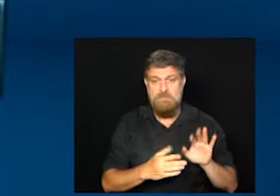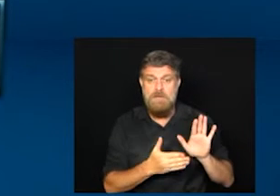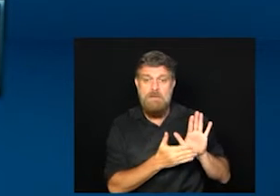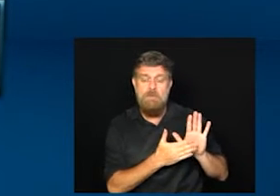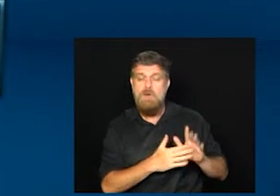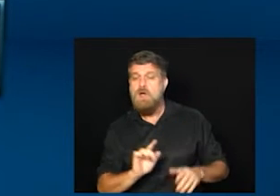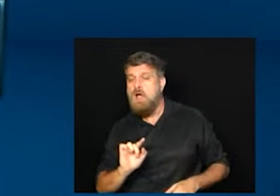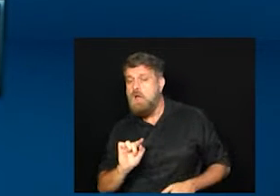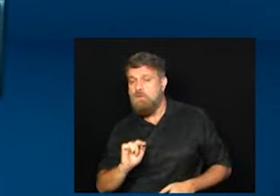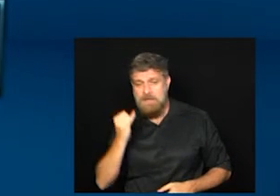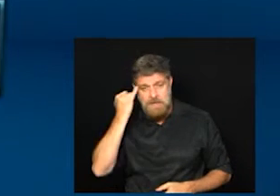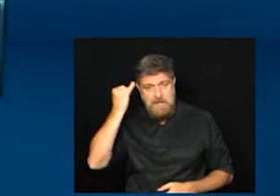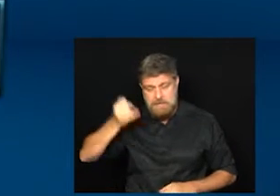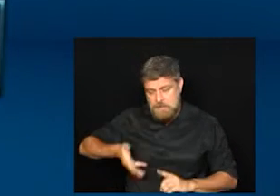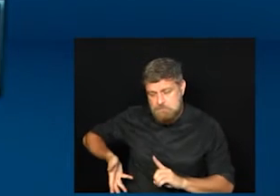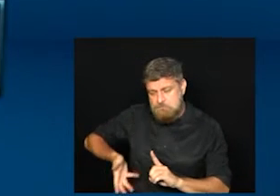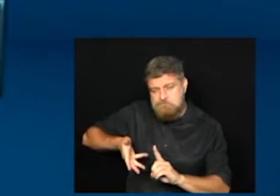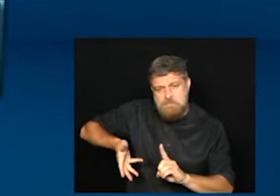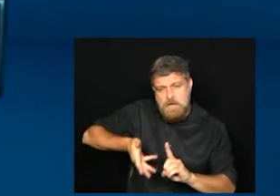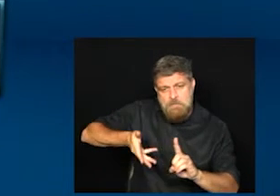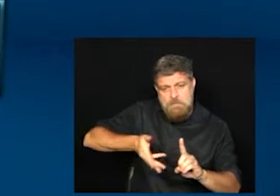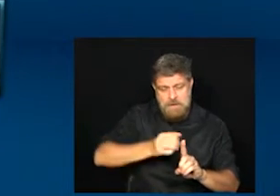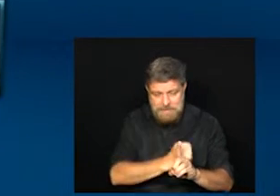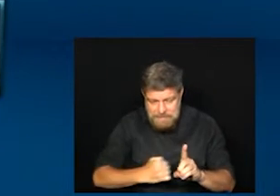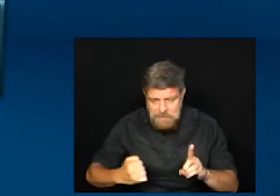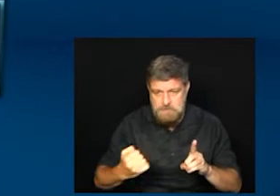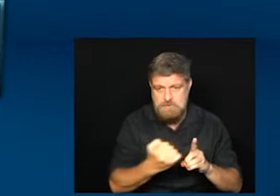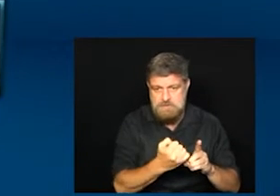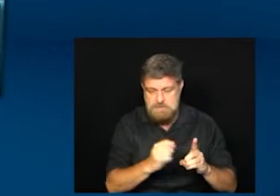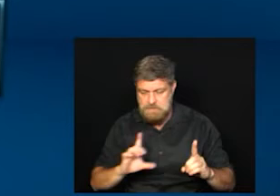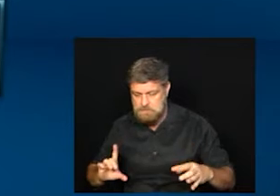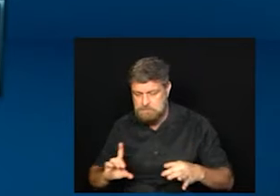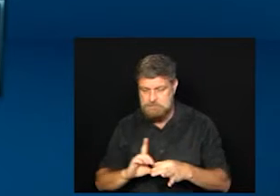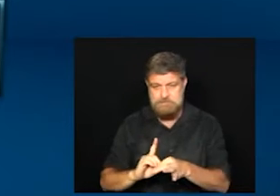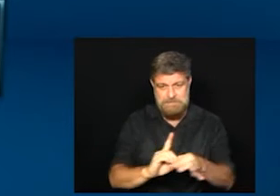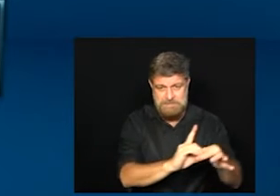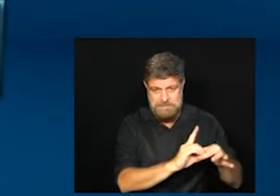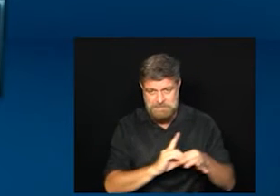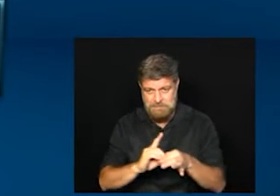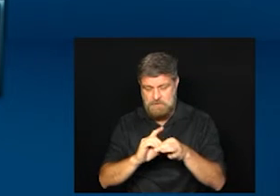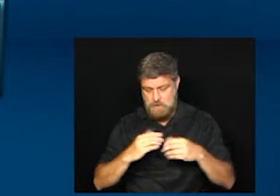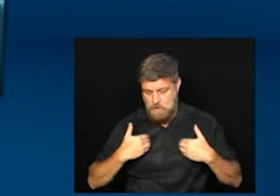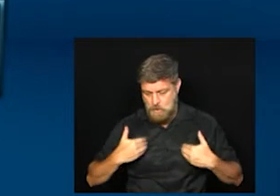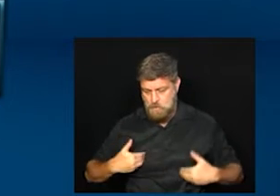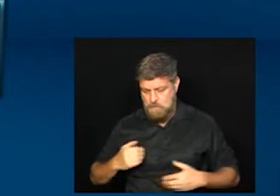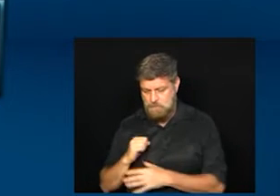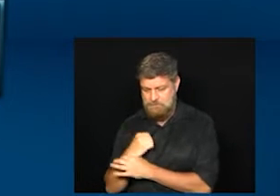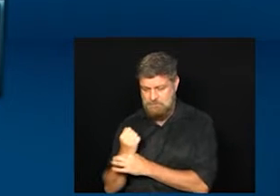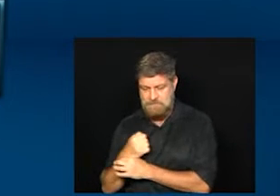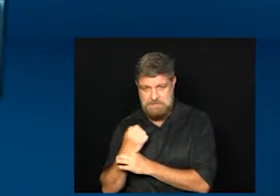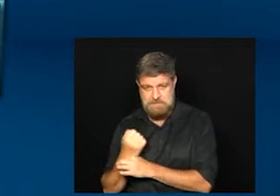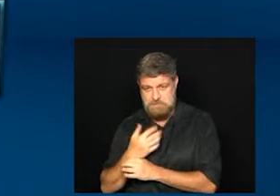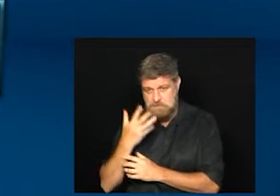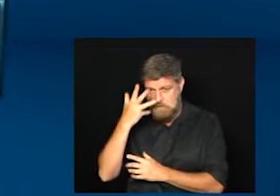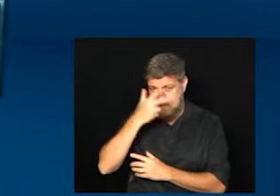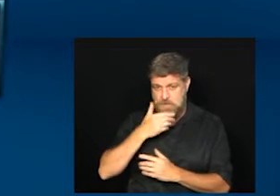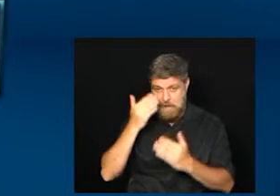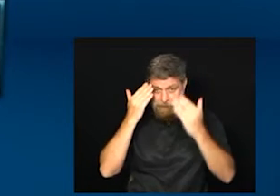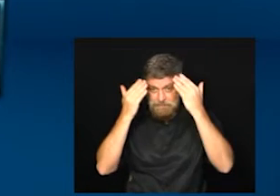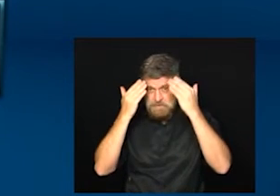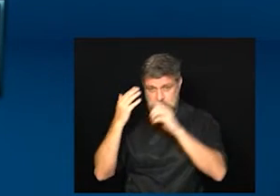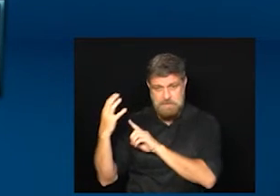proposta, a ideia é promover a reinserção social por meio de reabilitação física, estética,